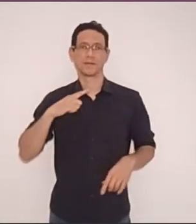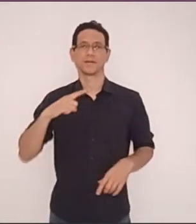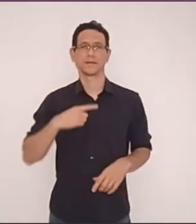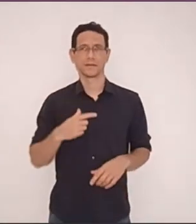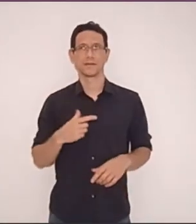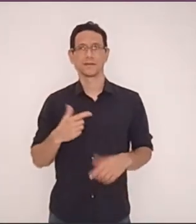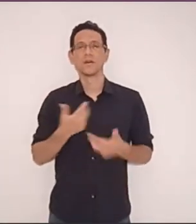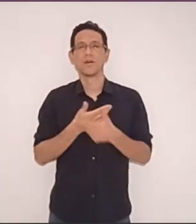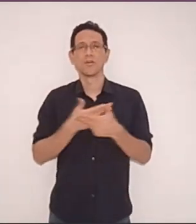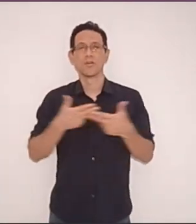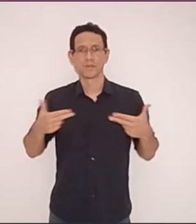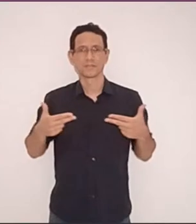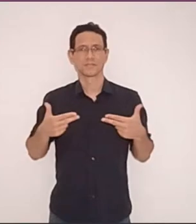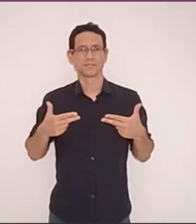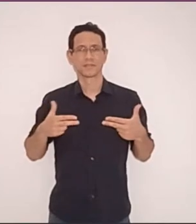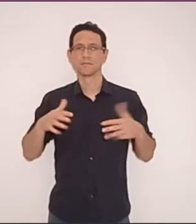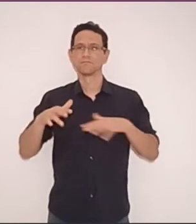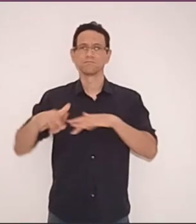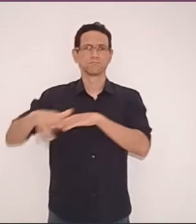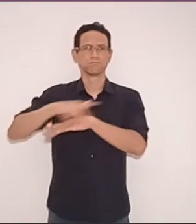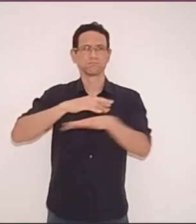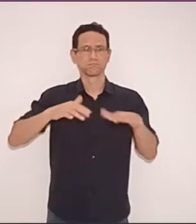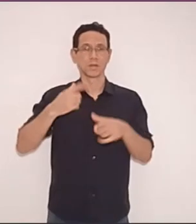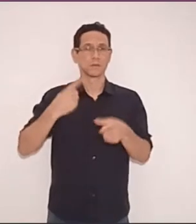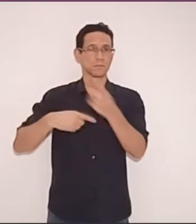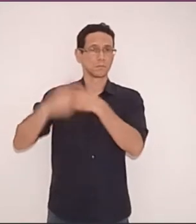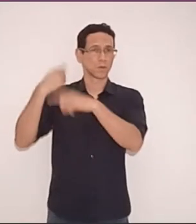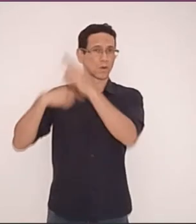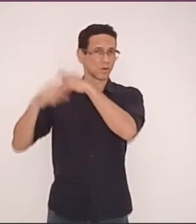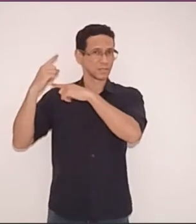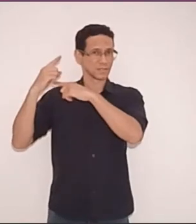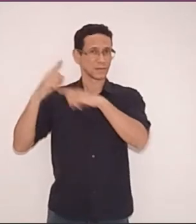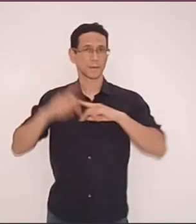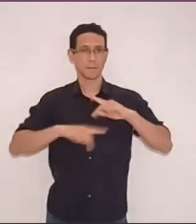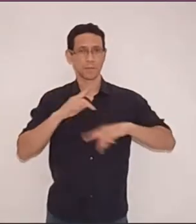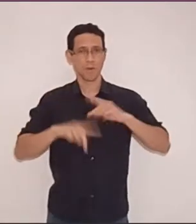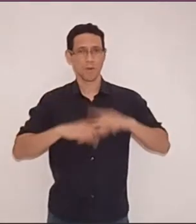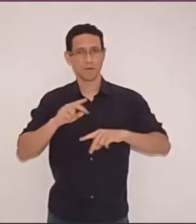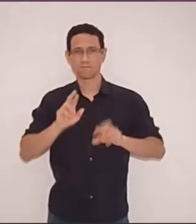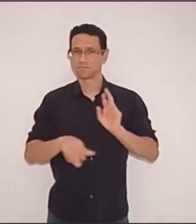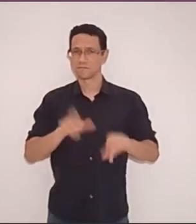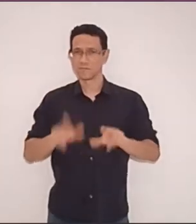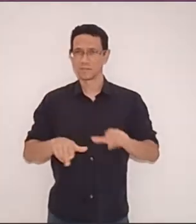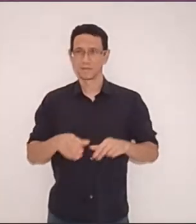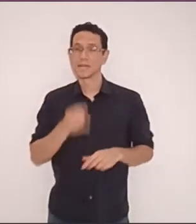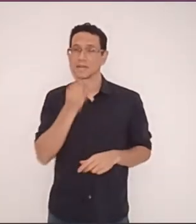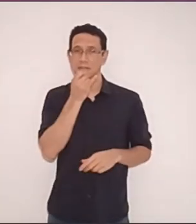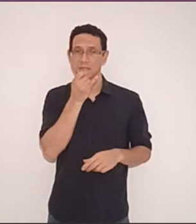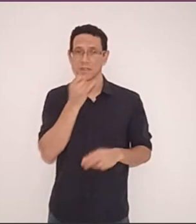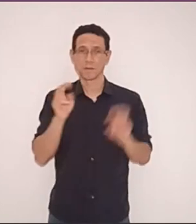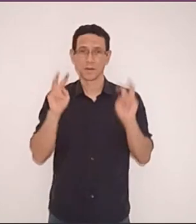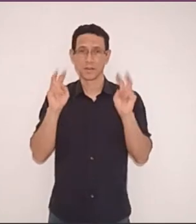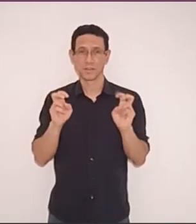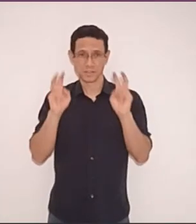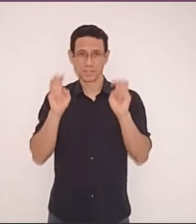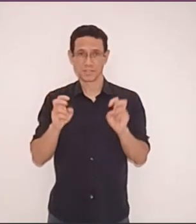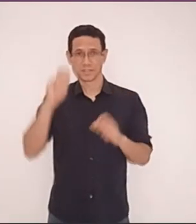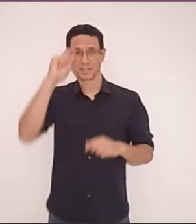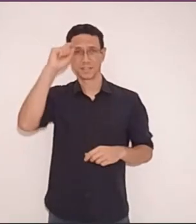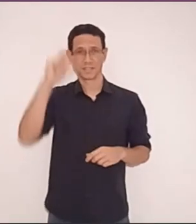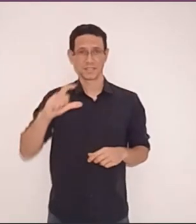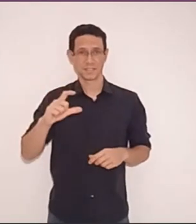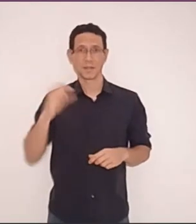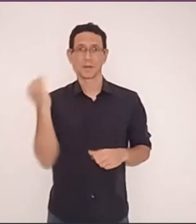tem alguma coisa a cosmology da ancestralidade várias formas por exemplo para ficar mais intenso